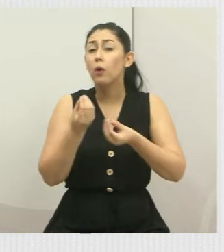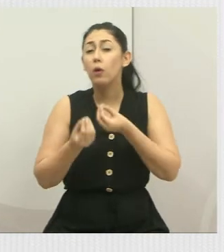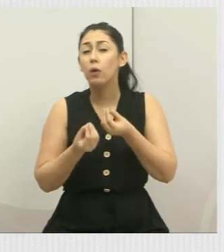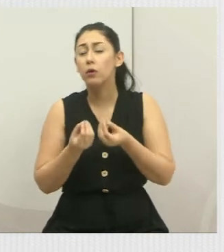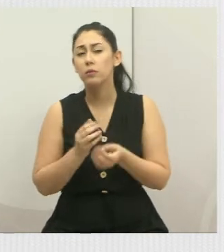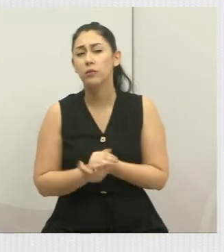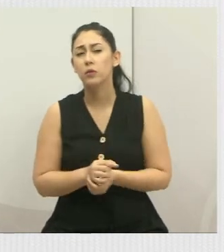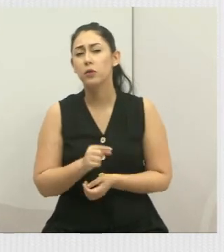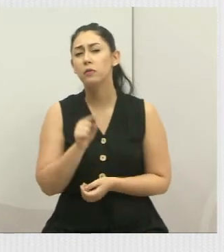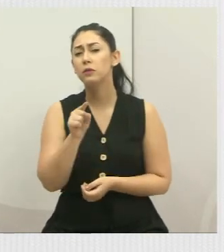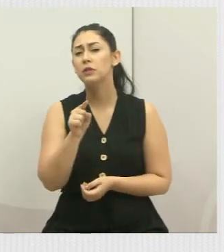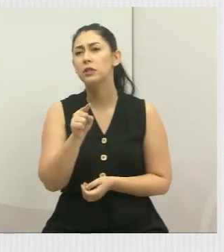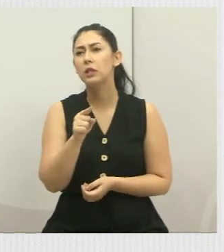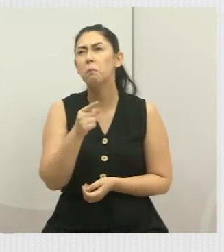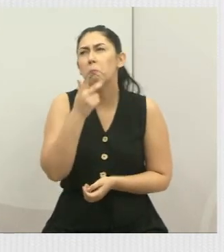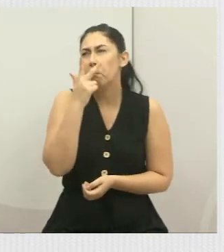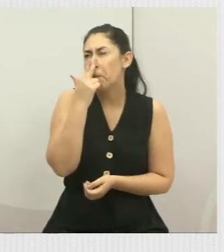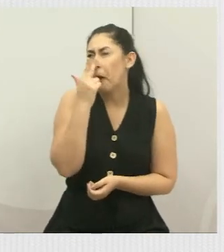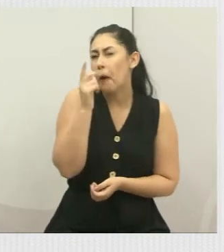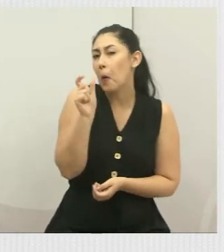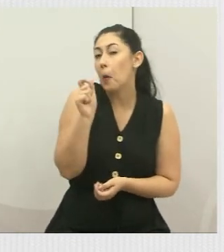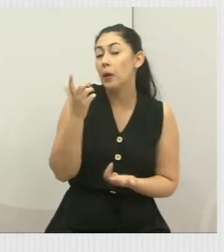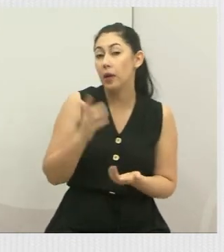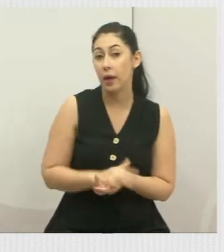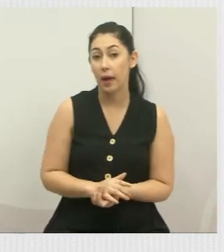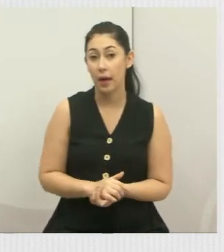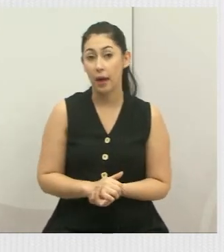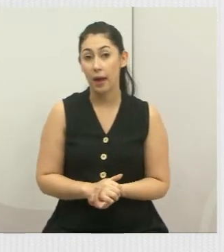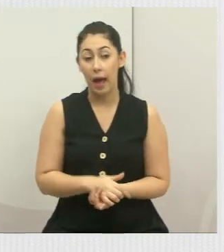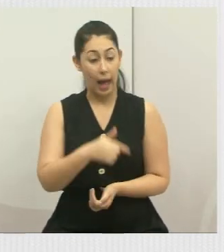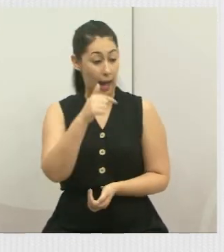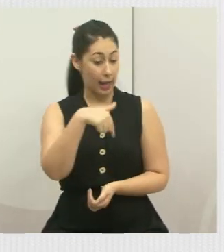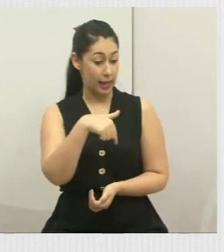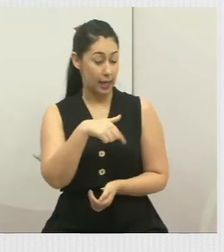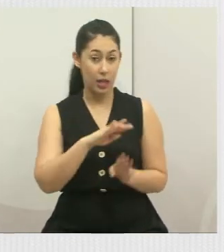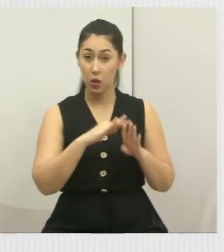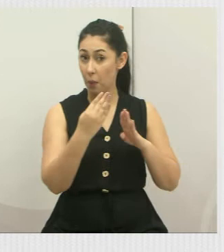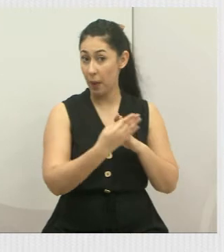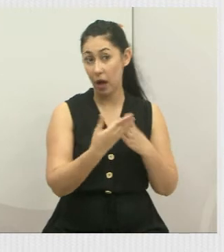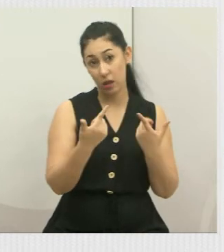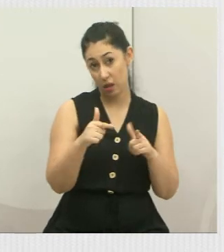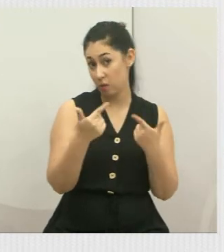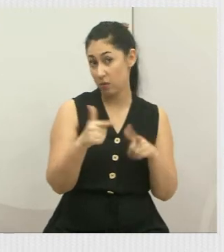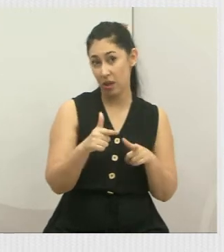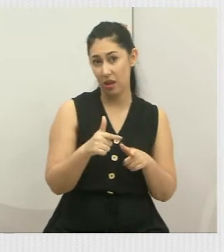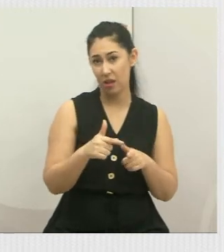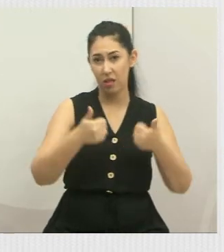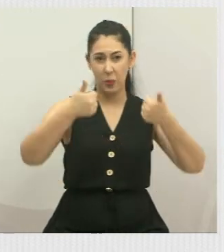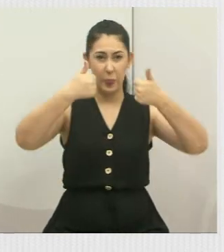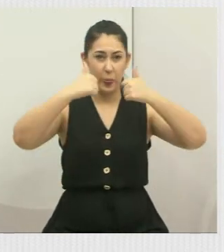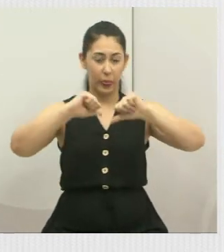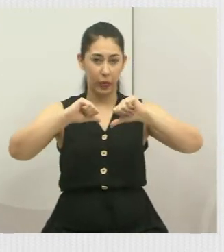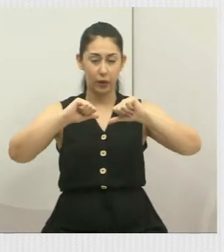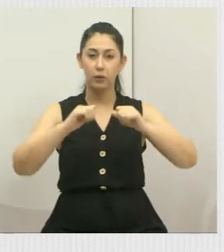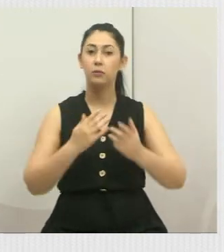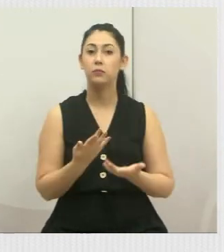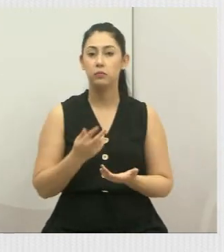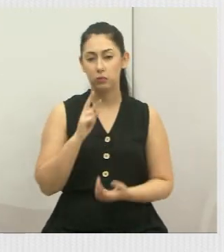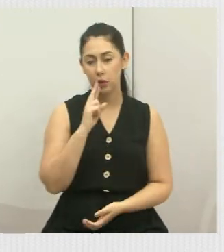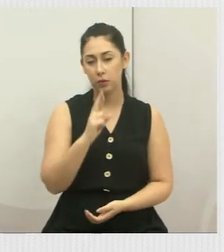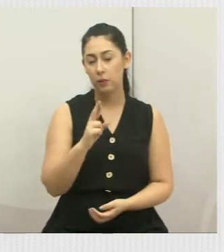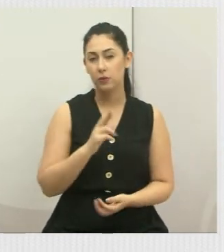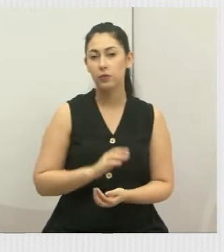Como você avalia o uso racional de água? Olha, nós não temos, isso aqui está ruim demais. Então, ruim, regular, bom ou